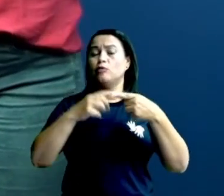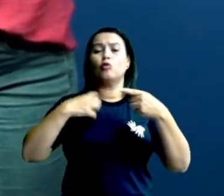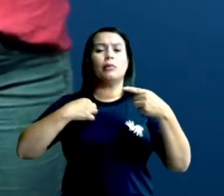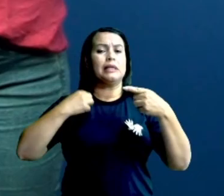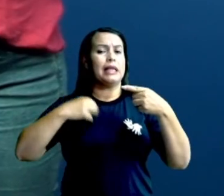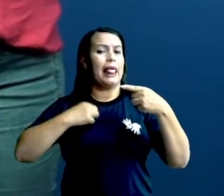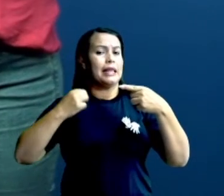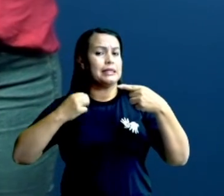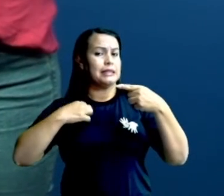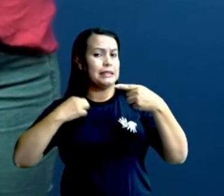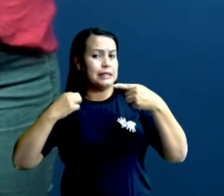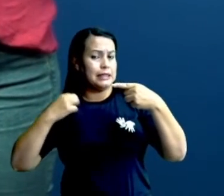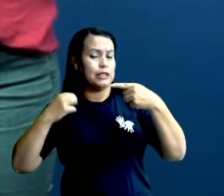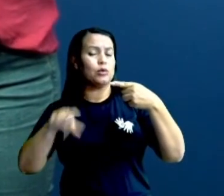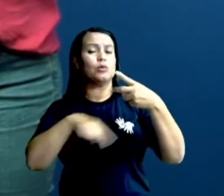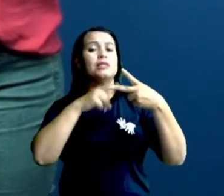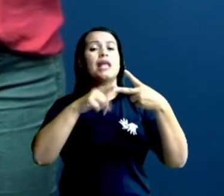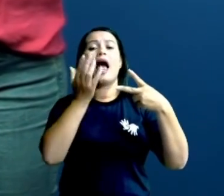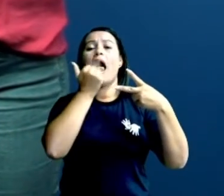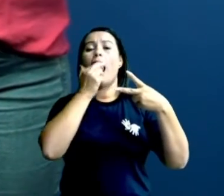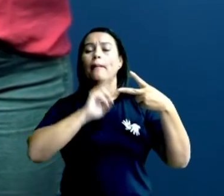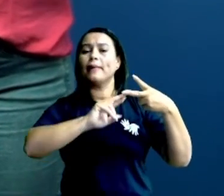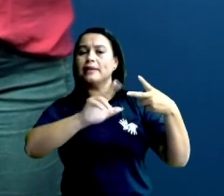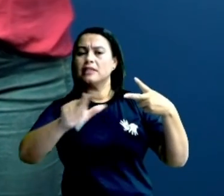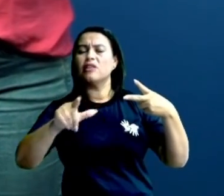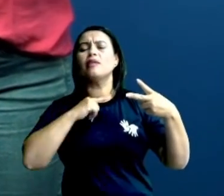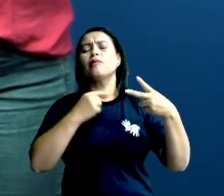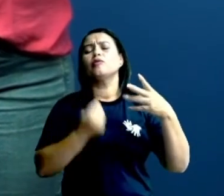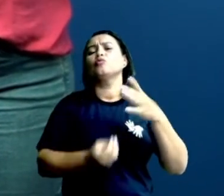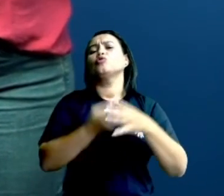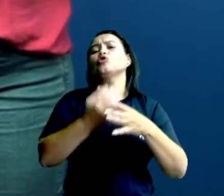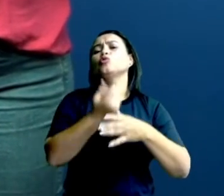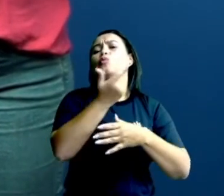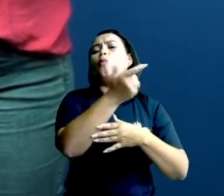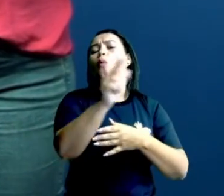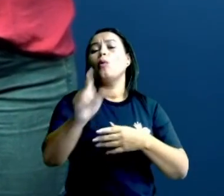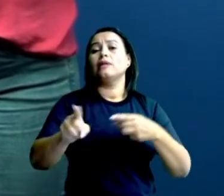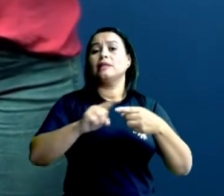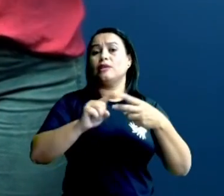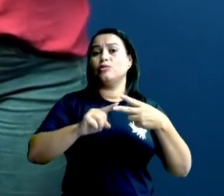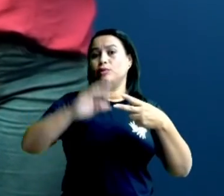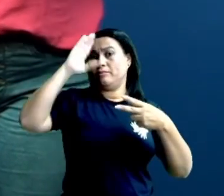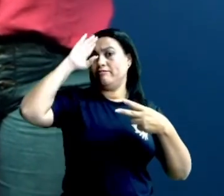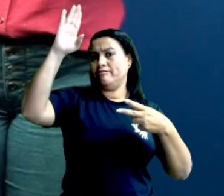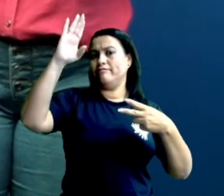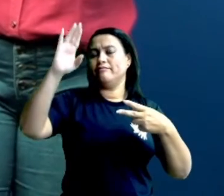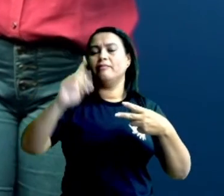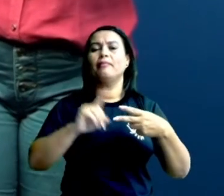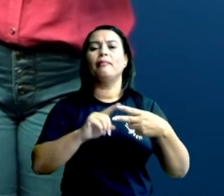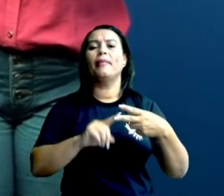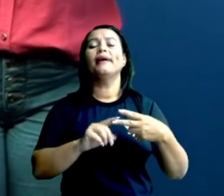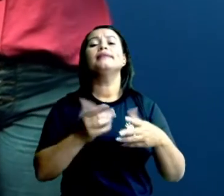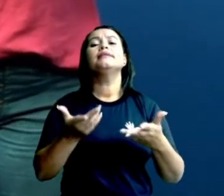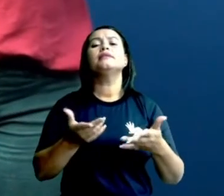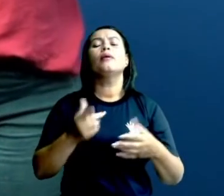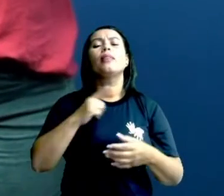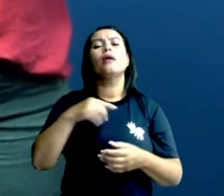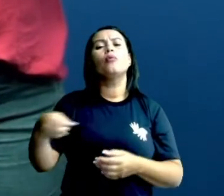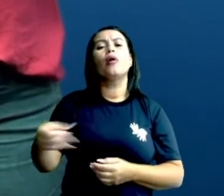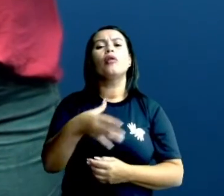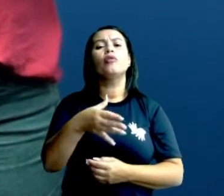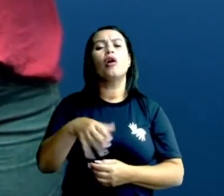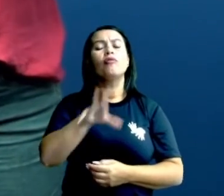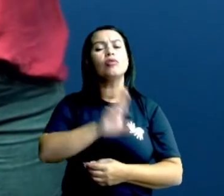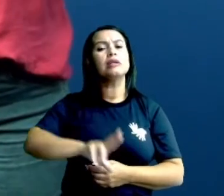tecido, certo? E alimentícia. E aí depois vão surgir outras indústrias, mas essas vão ser as iniciais. Uma nova forma de utilização